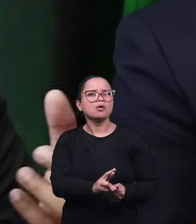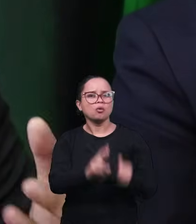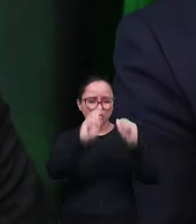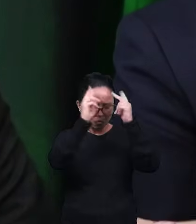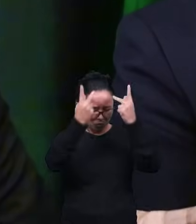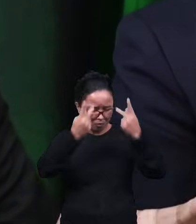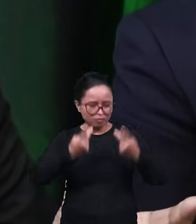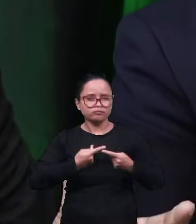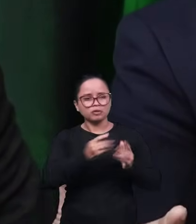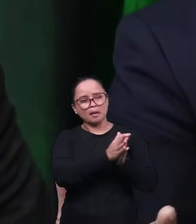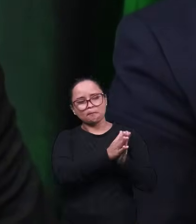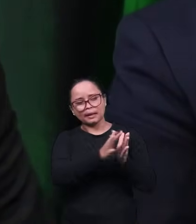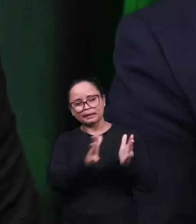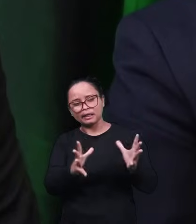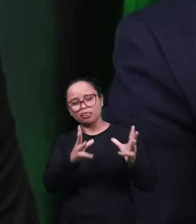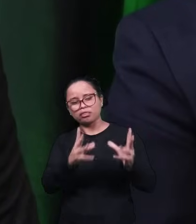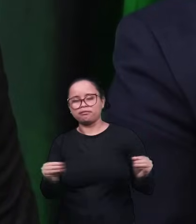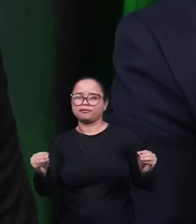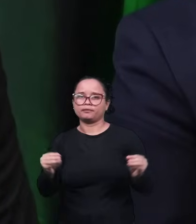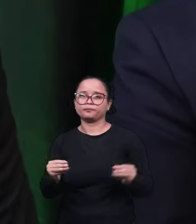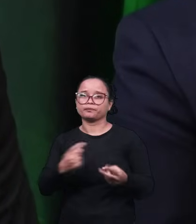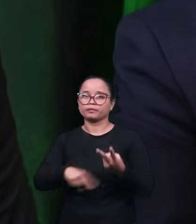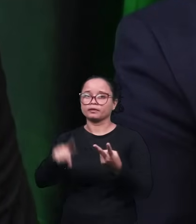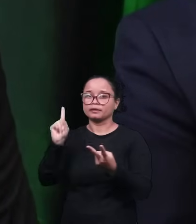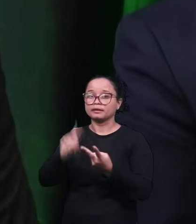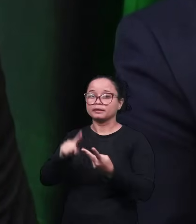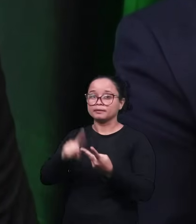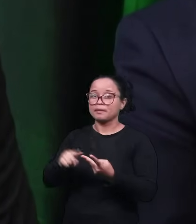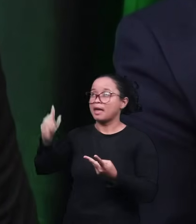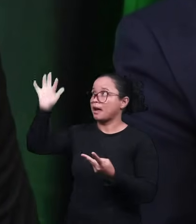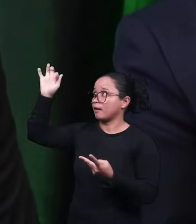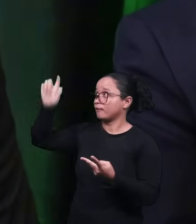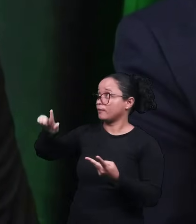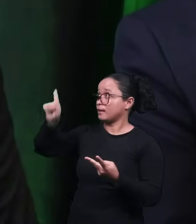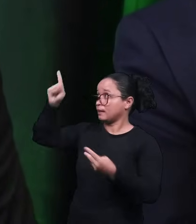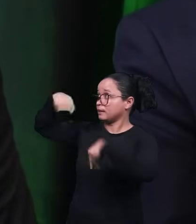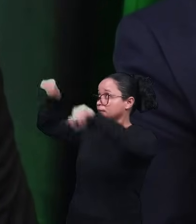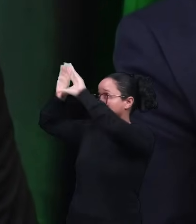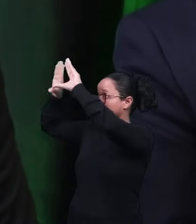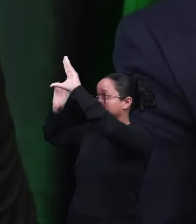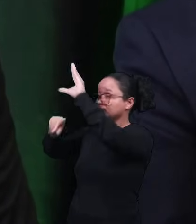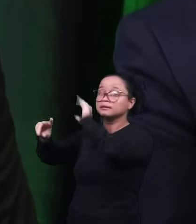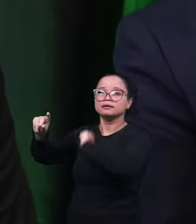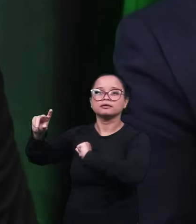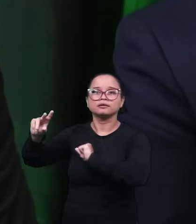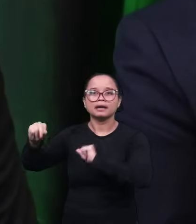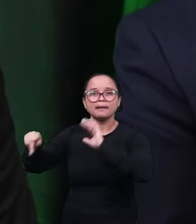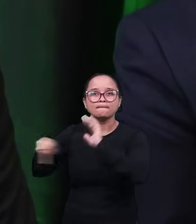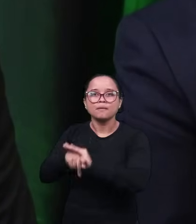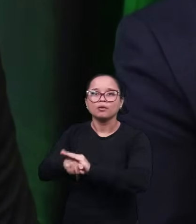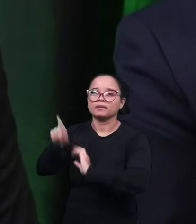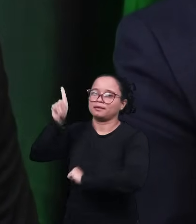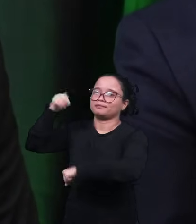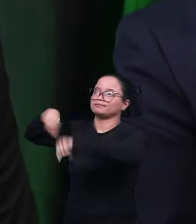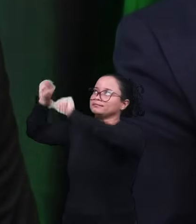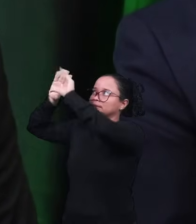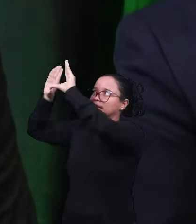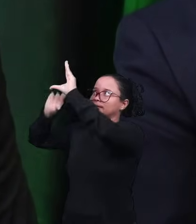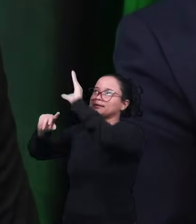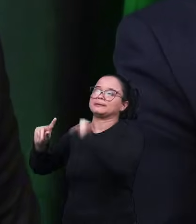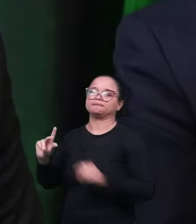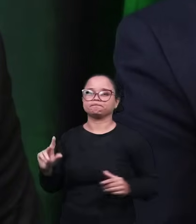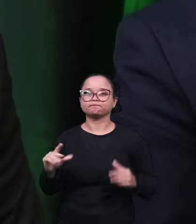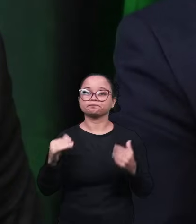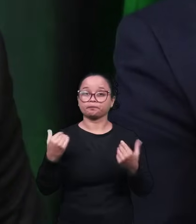humano, é temporal, e a fé do universo redentor, que é a fé que vem da eternidade. Esta